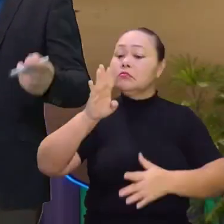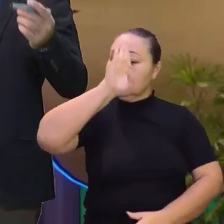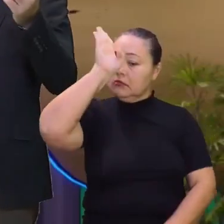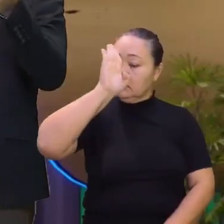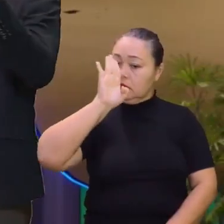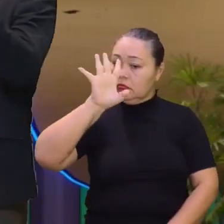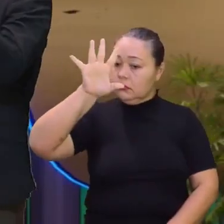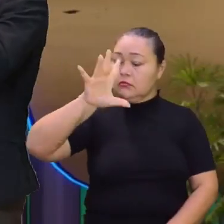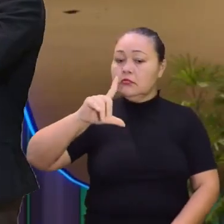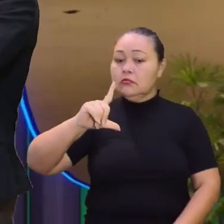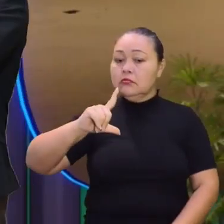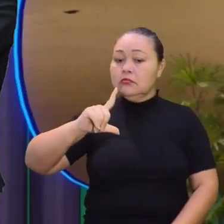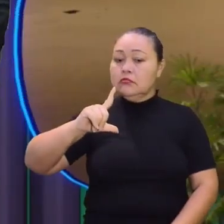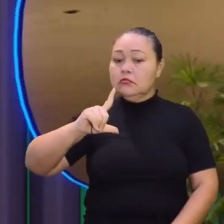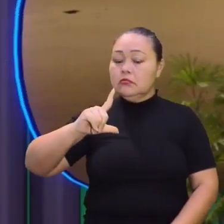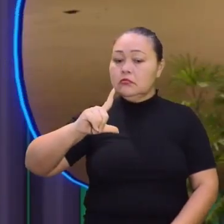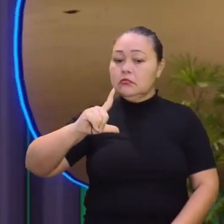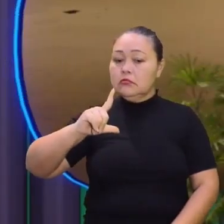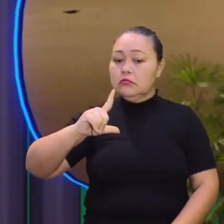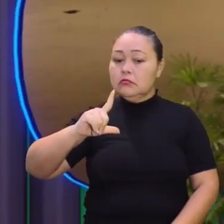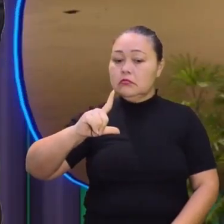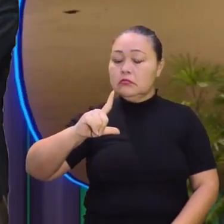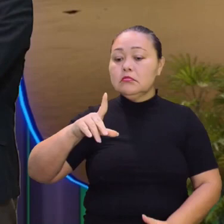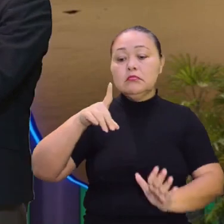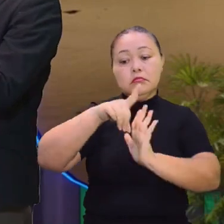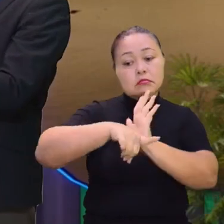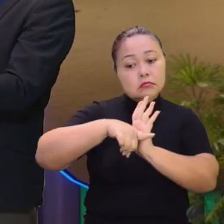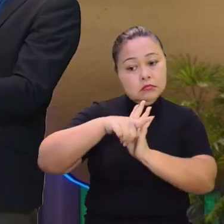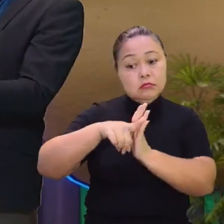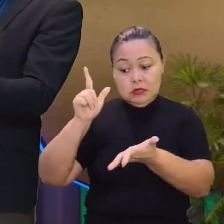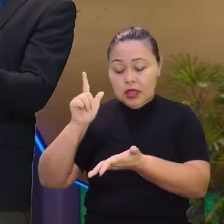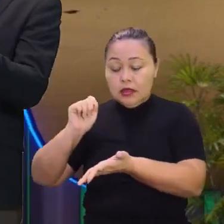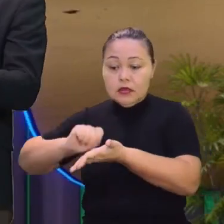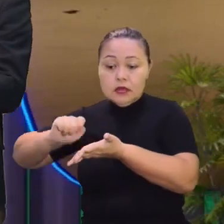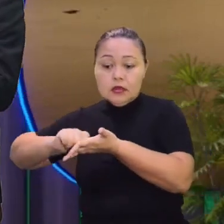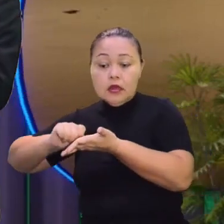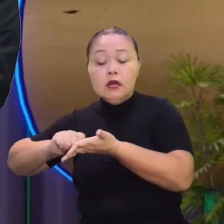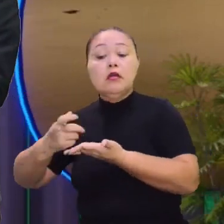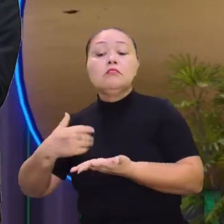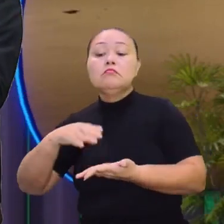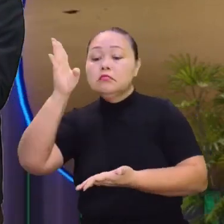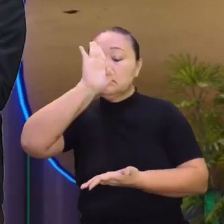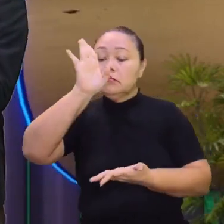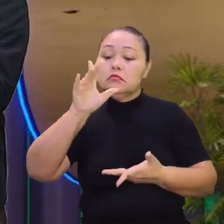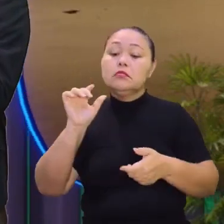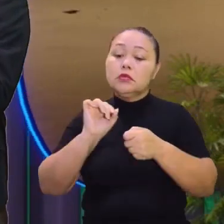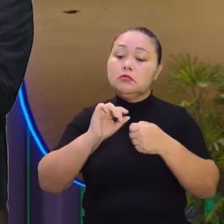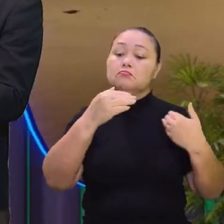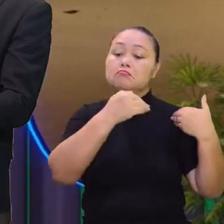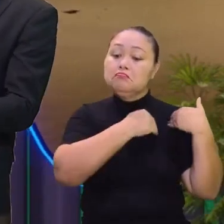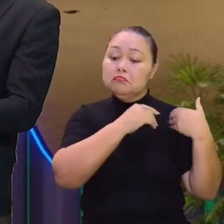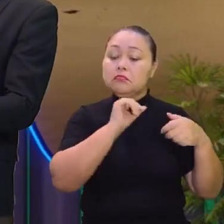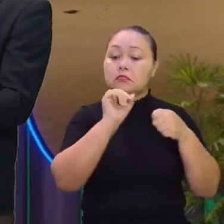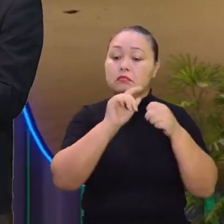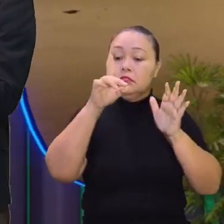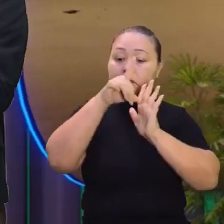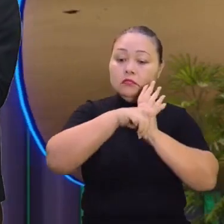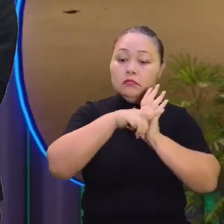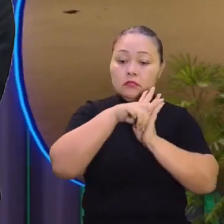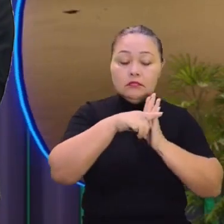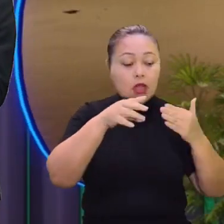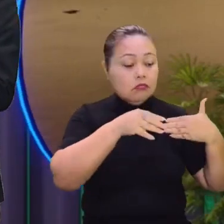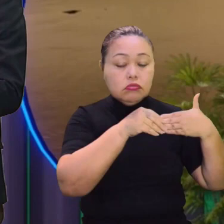brasileiro, a ferrovia saiu do papel, o Brasil se responsabilizou em fazer uma ferrovia. Muito bem. Justamente